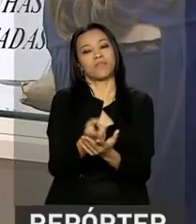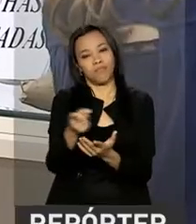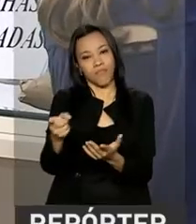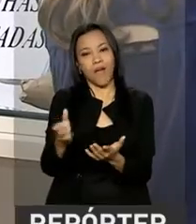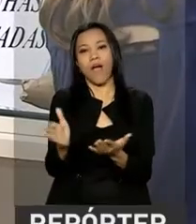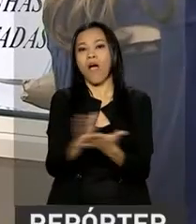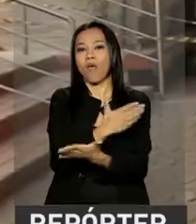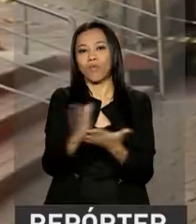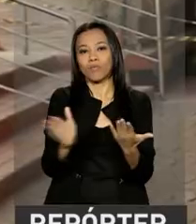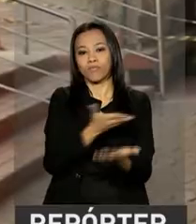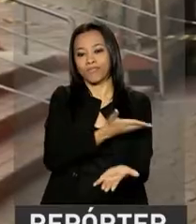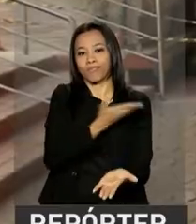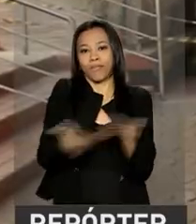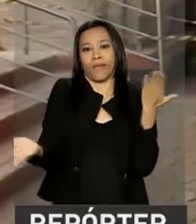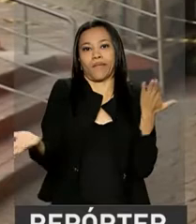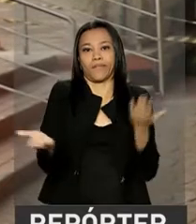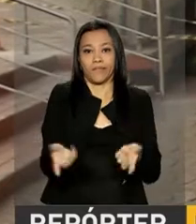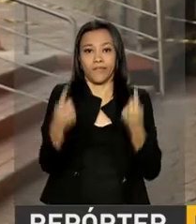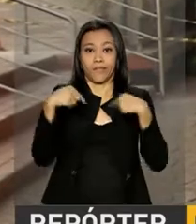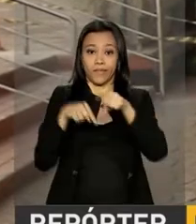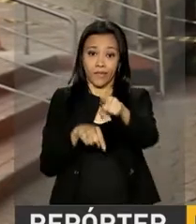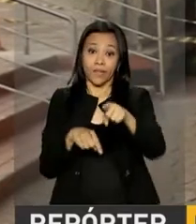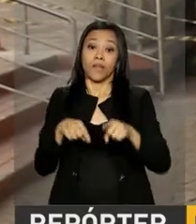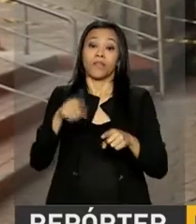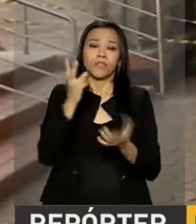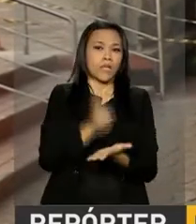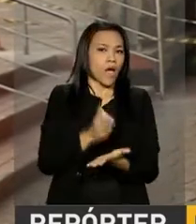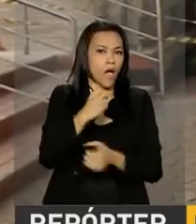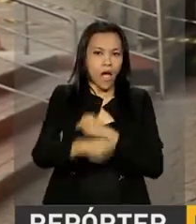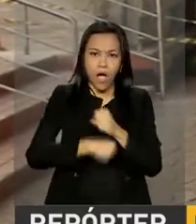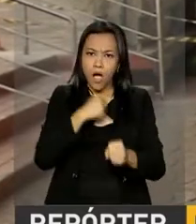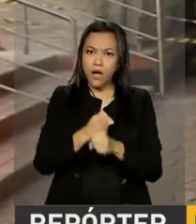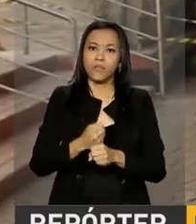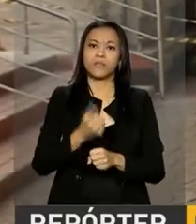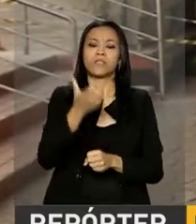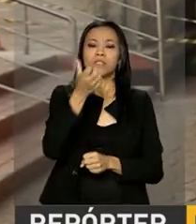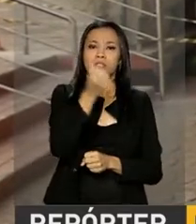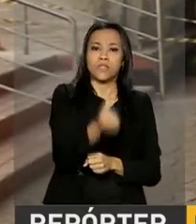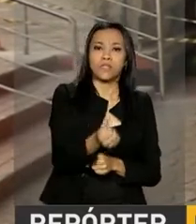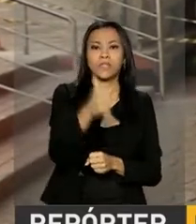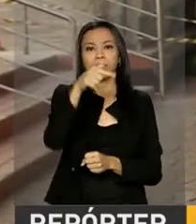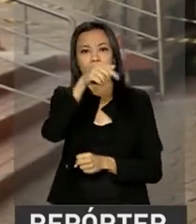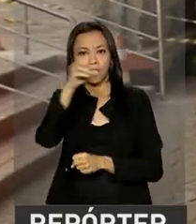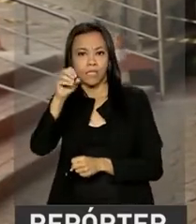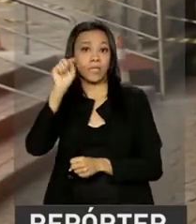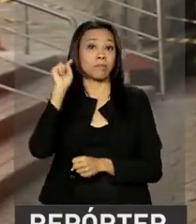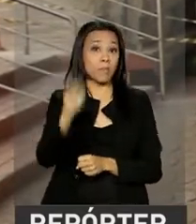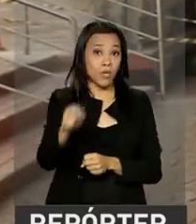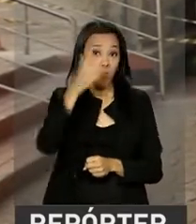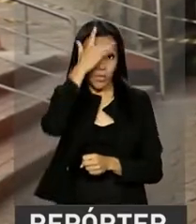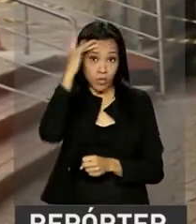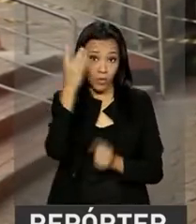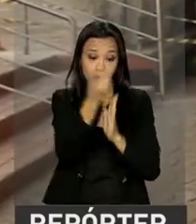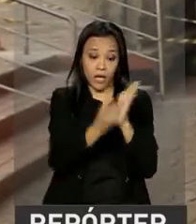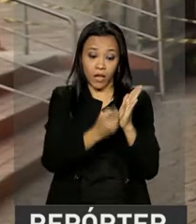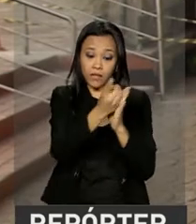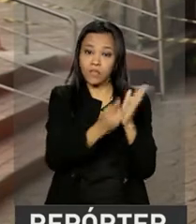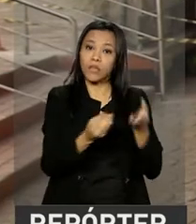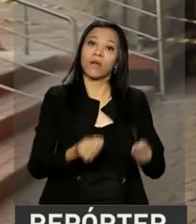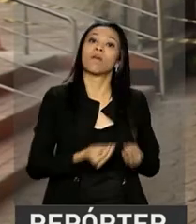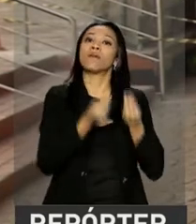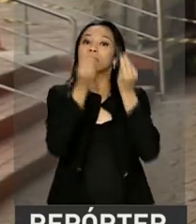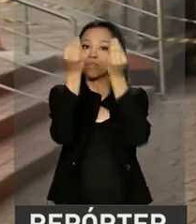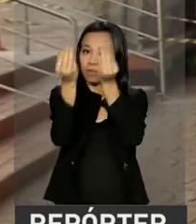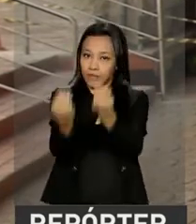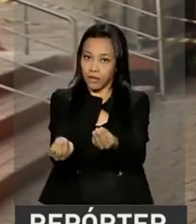esse prazo segundo a receita federal todos os anos entre 600 e 700 mil pessoas entregam a declaração do imposto